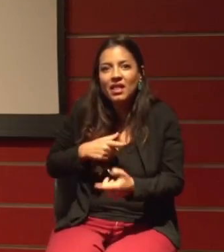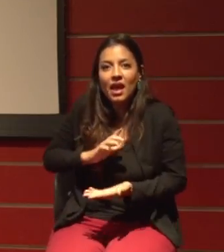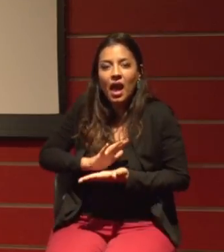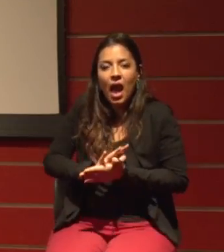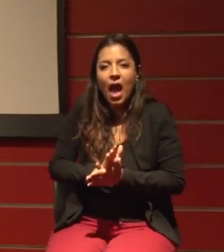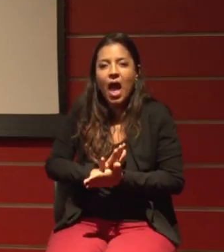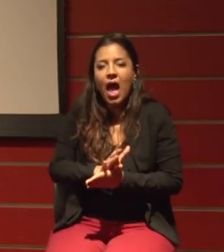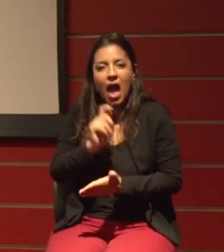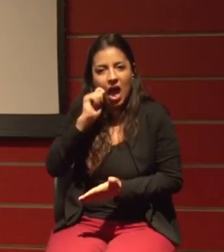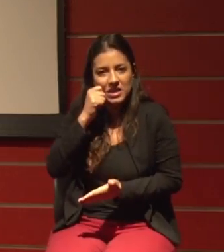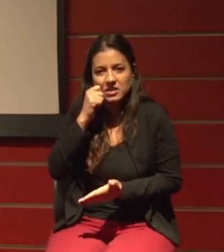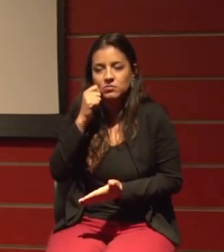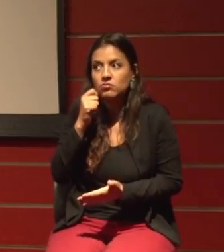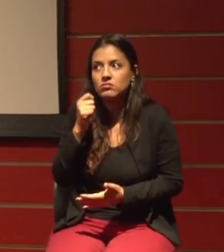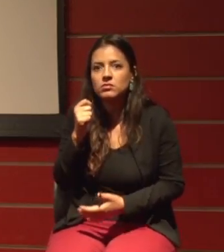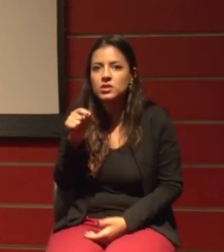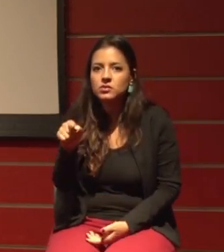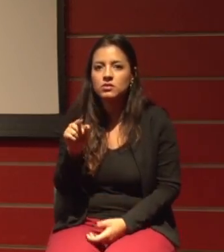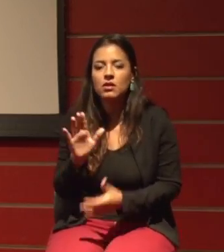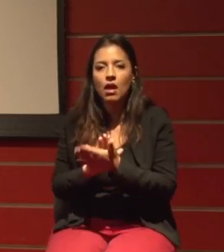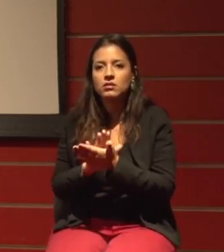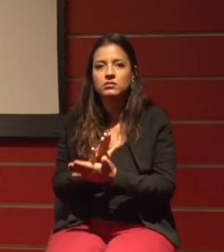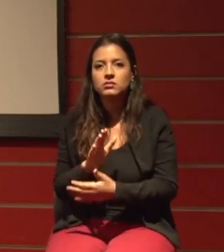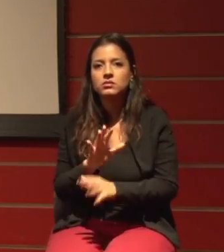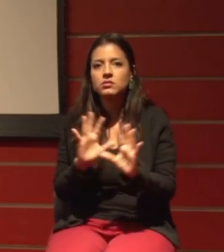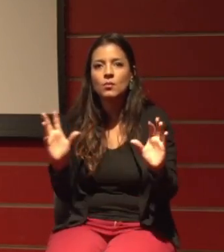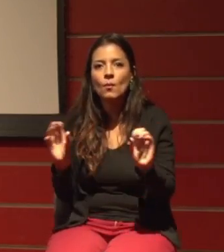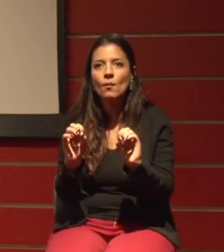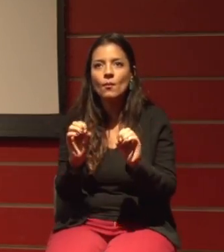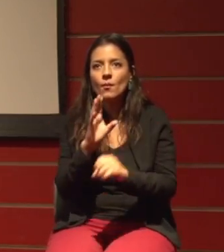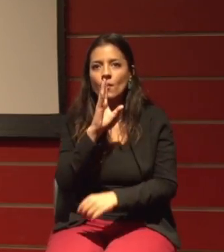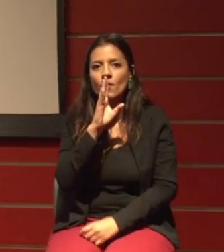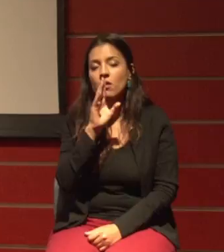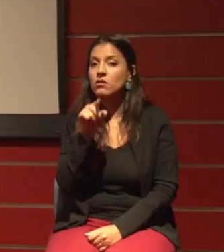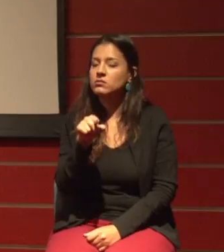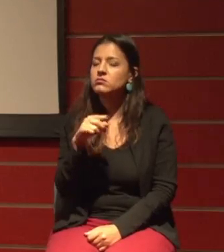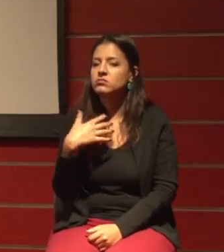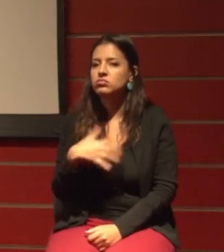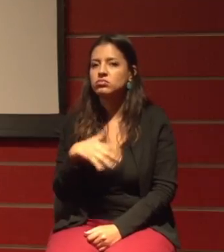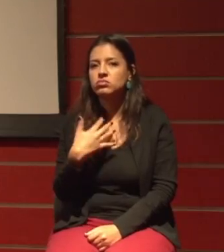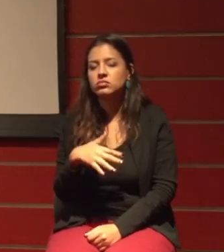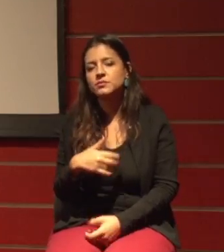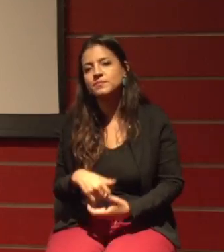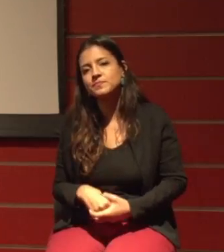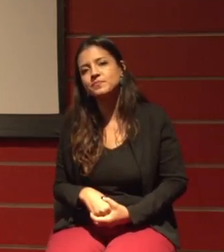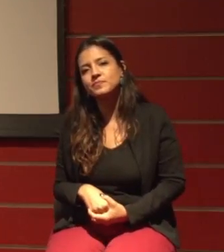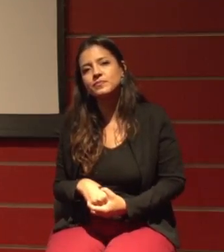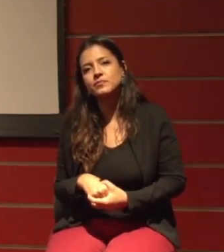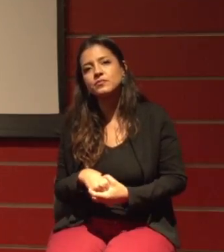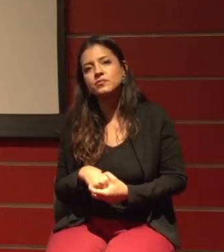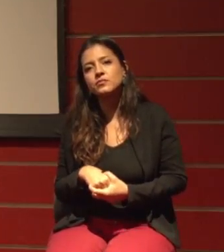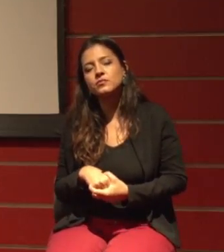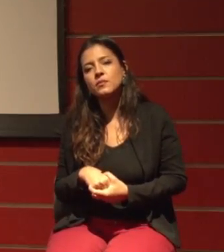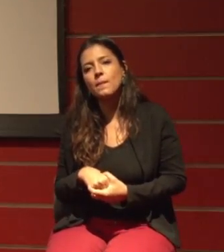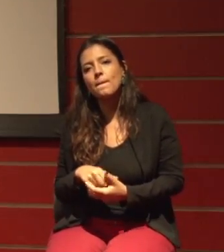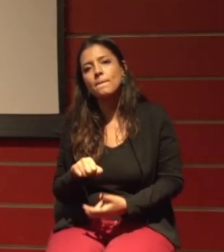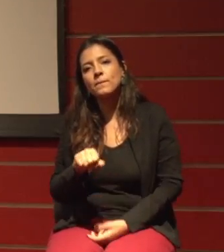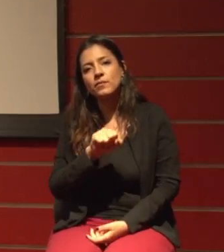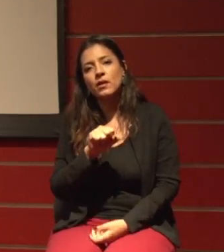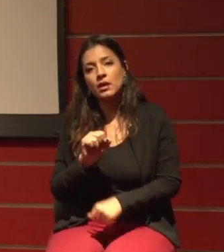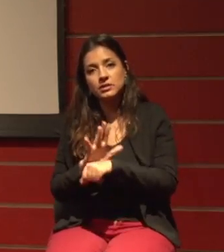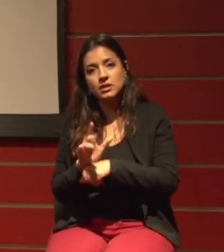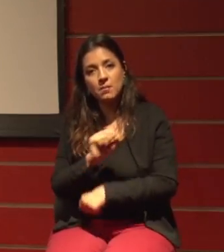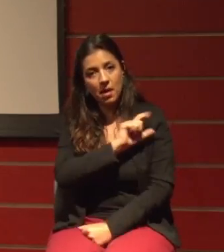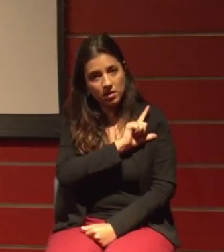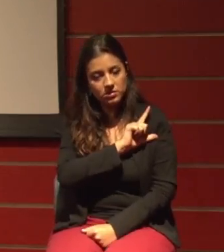é desconfortavel existiu entendeu para vocês verem como a coisa é é fogo né eh e aí eu li antes de ir pro cinema eu tinha